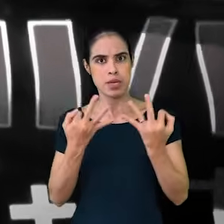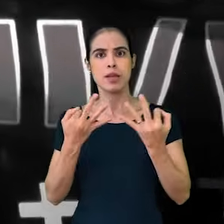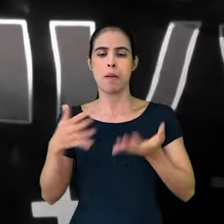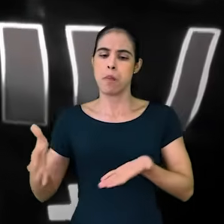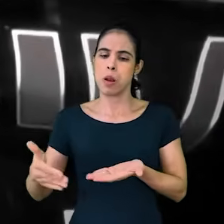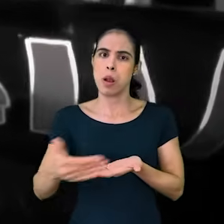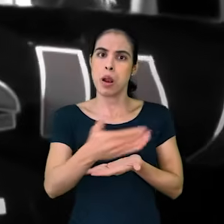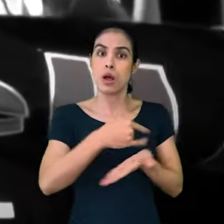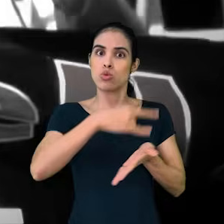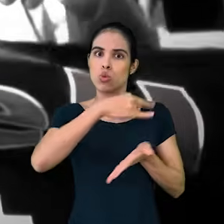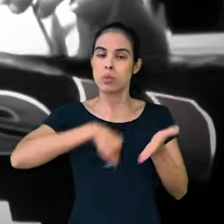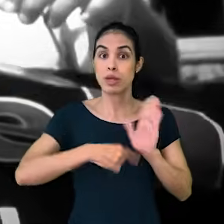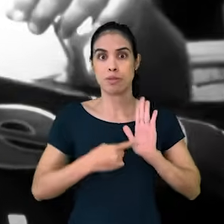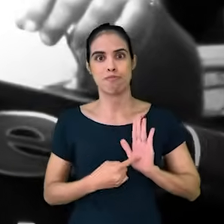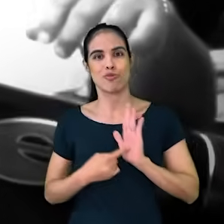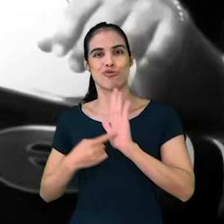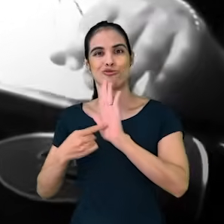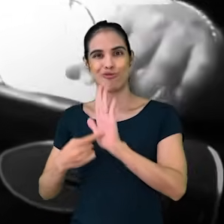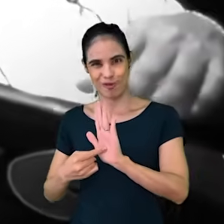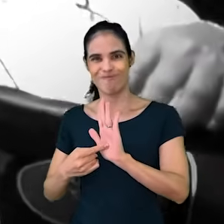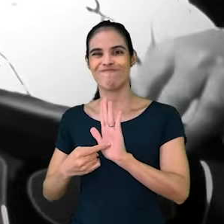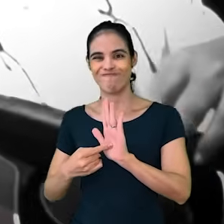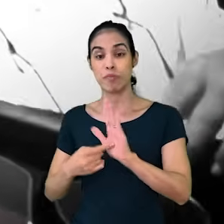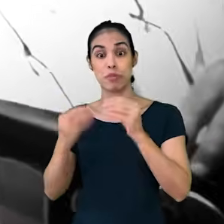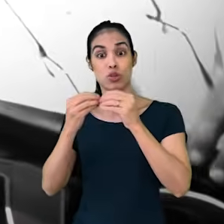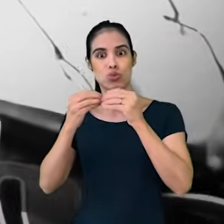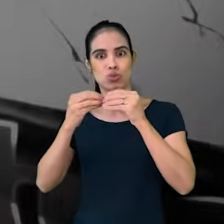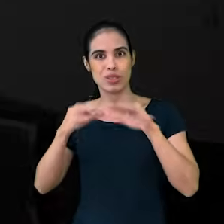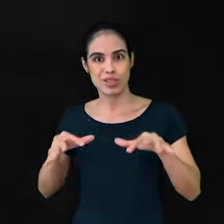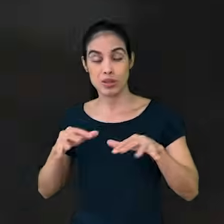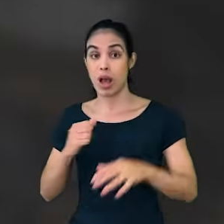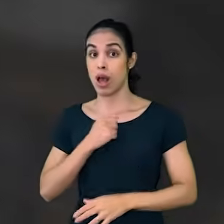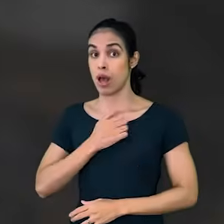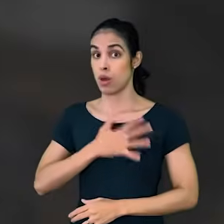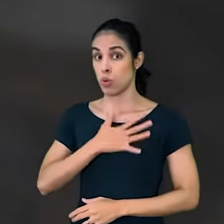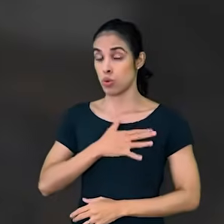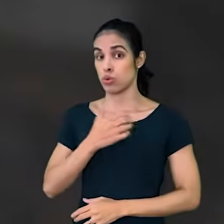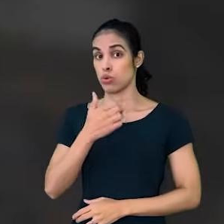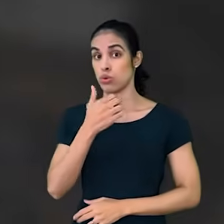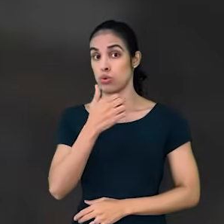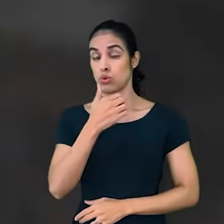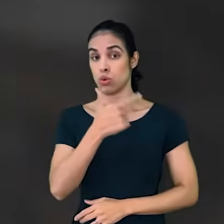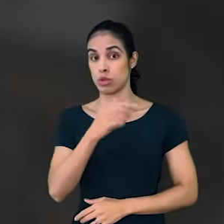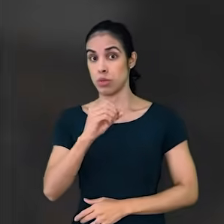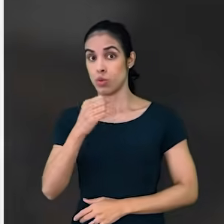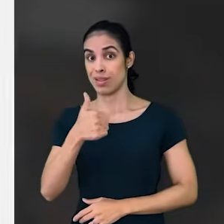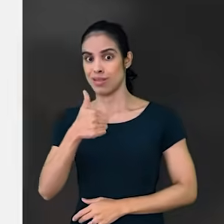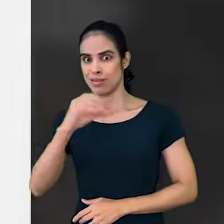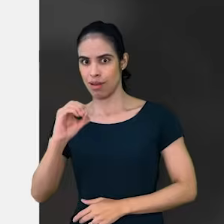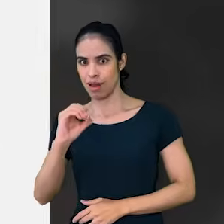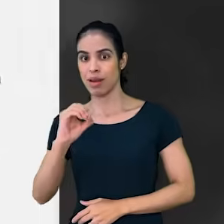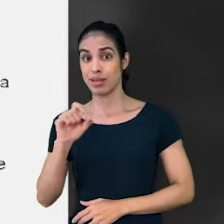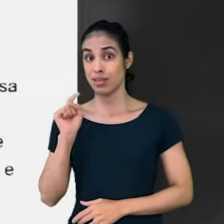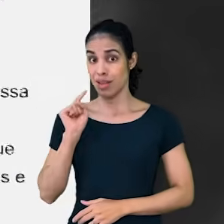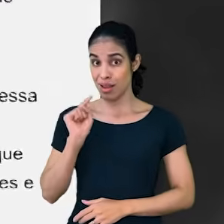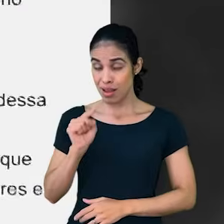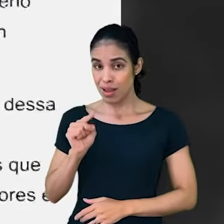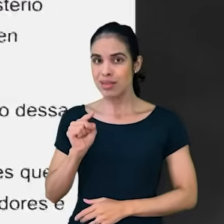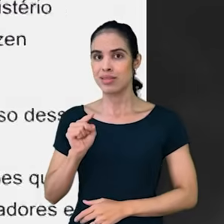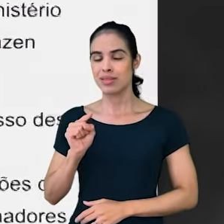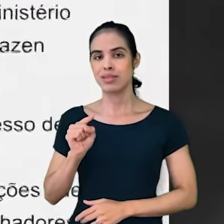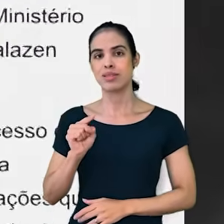e relatos. As provas revelaram a extensão do dano e, em agosto de 2010, o caso foi classificado